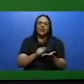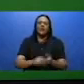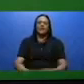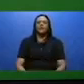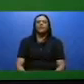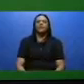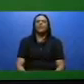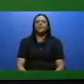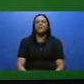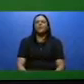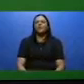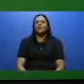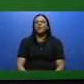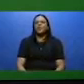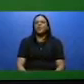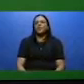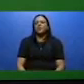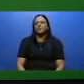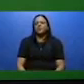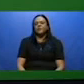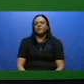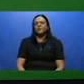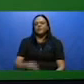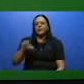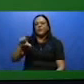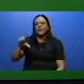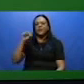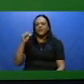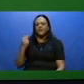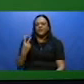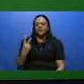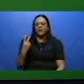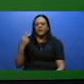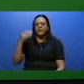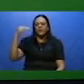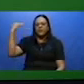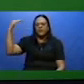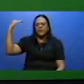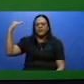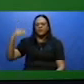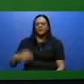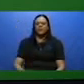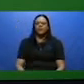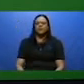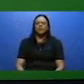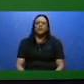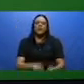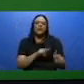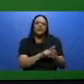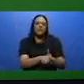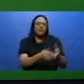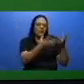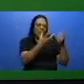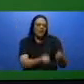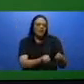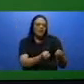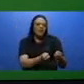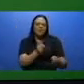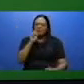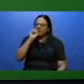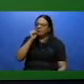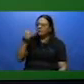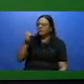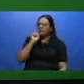pegar o seu caderninho, você vai escolher 2 adultos e vai perguntar se eles aceitam ser entrevistados primeiro,